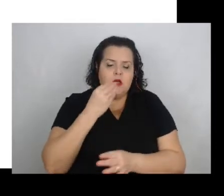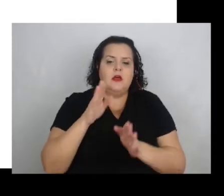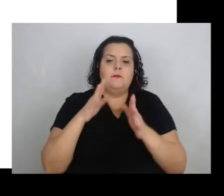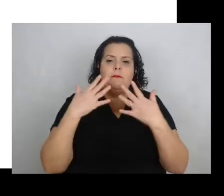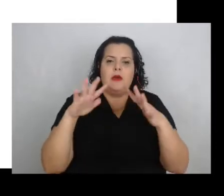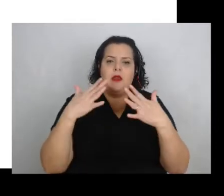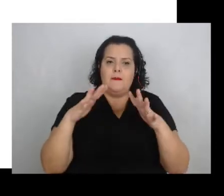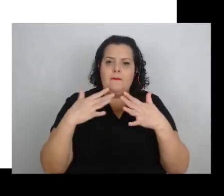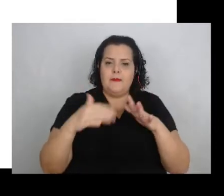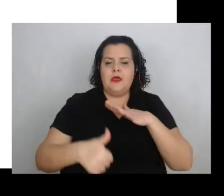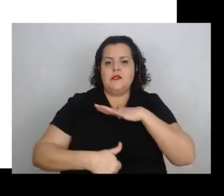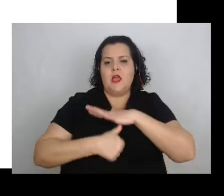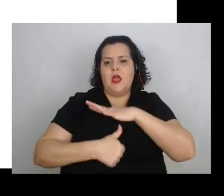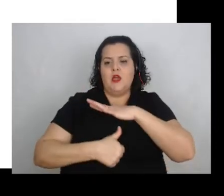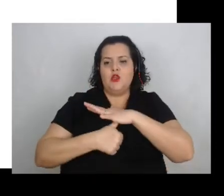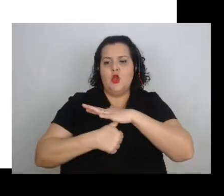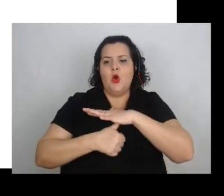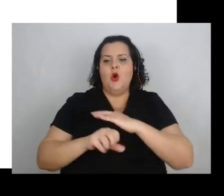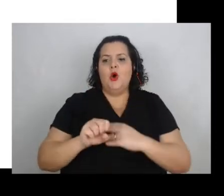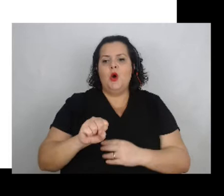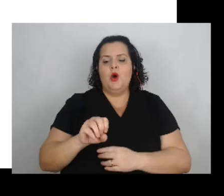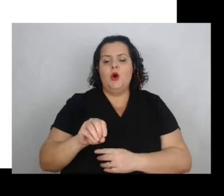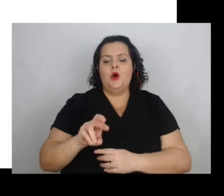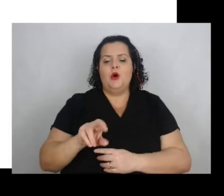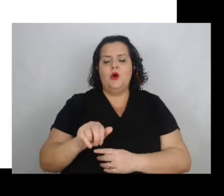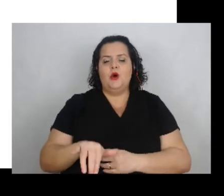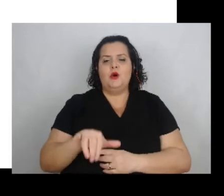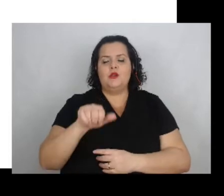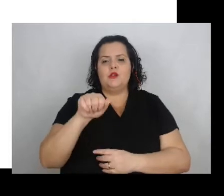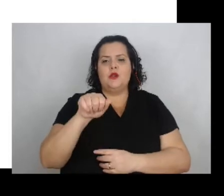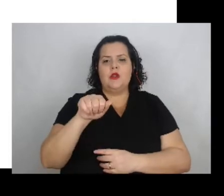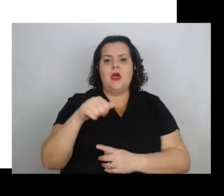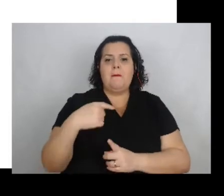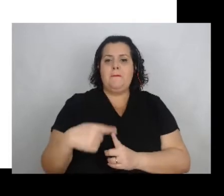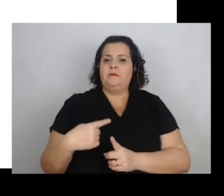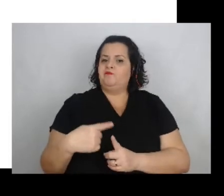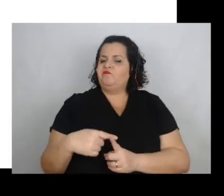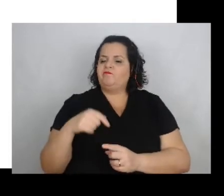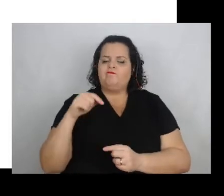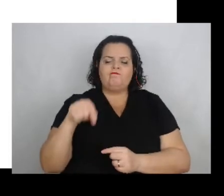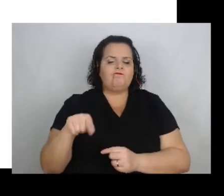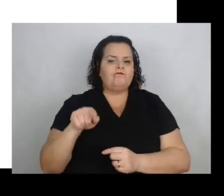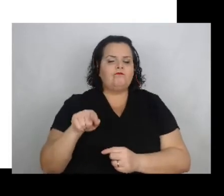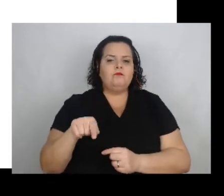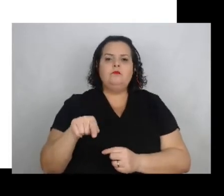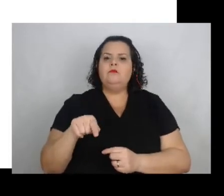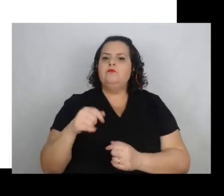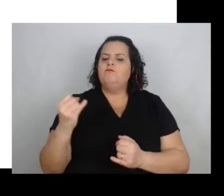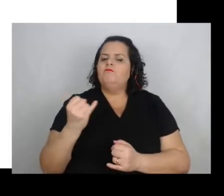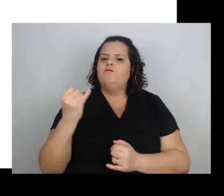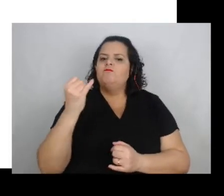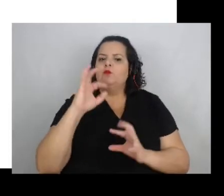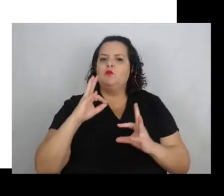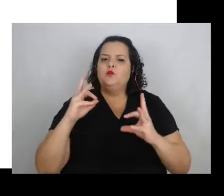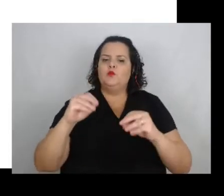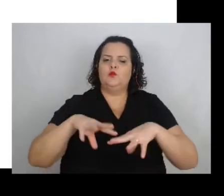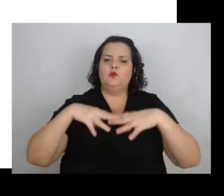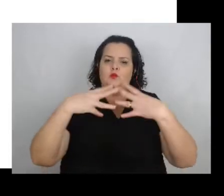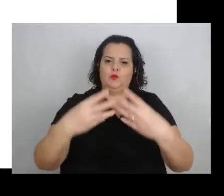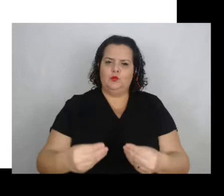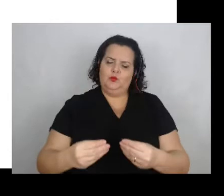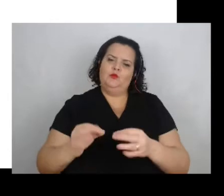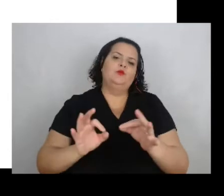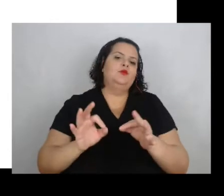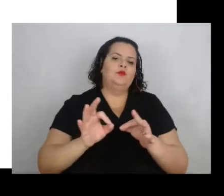reitora, por esse trabalho de coordenação desse curso tão importante. Eu tenho tido a oportunidade de fazer lives, palestras,